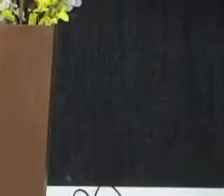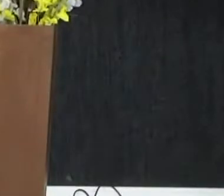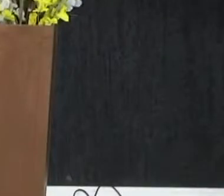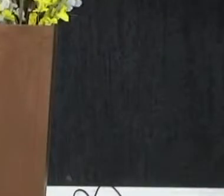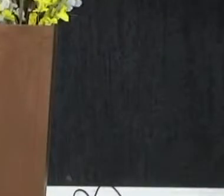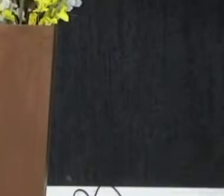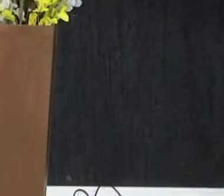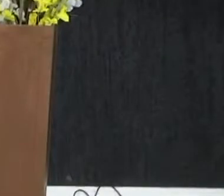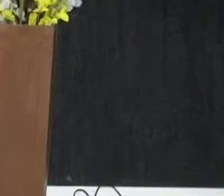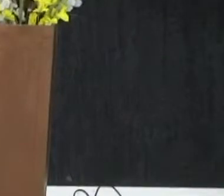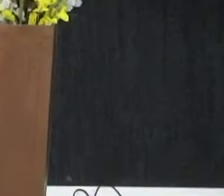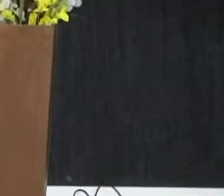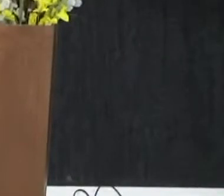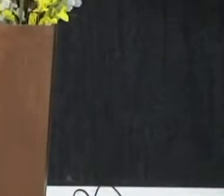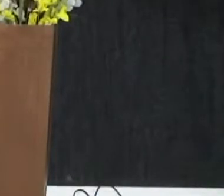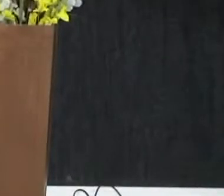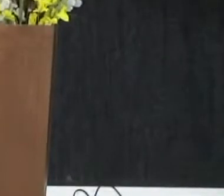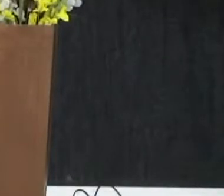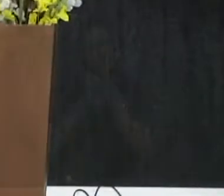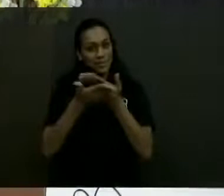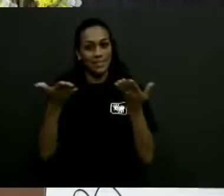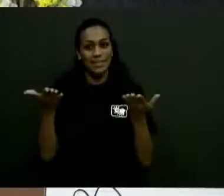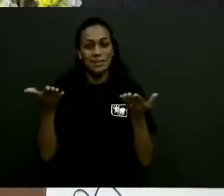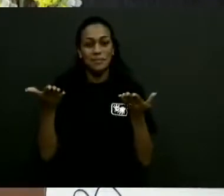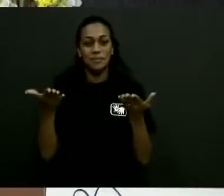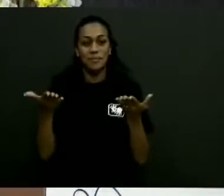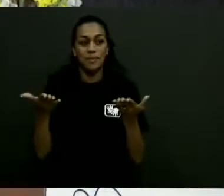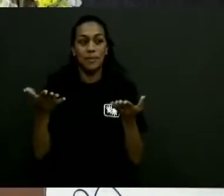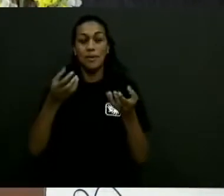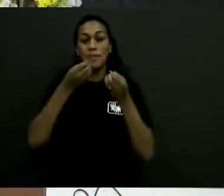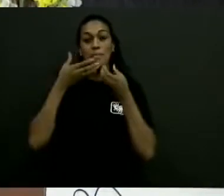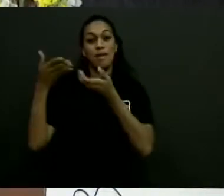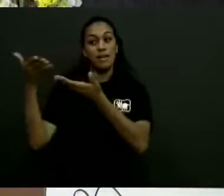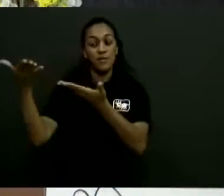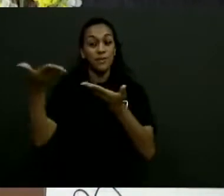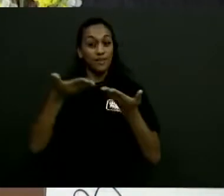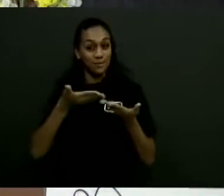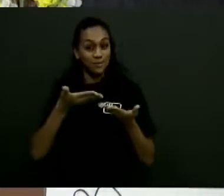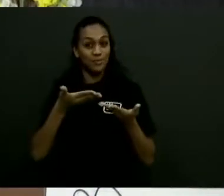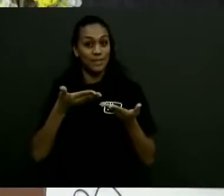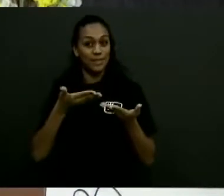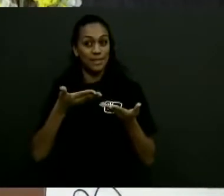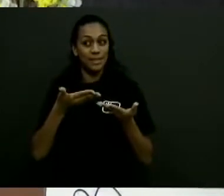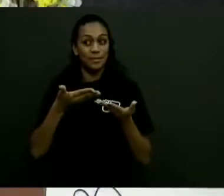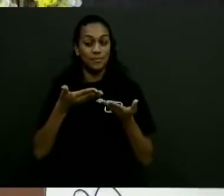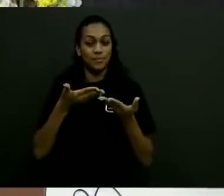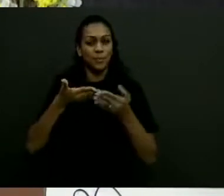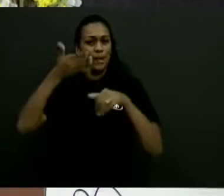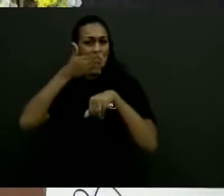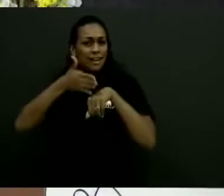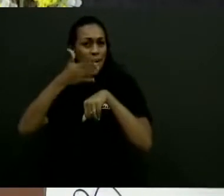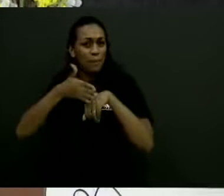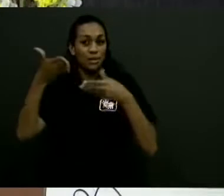Boa tarde, pessoal. Paz seja convosco. Sejam muito bem-vindos ao nosso treinamento